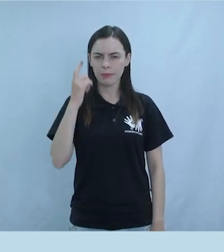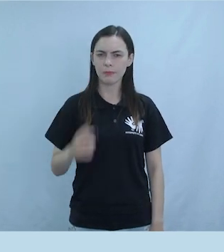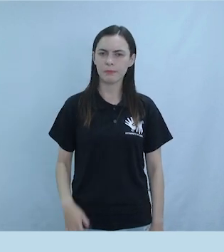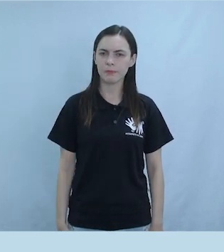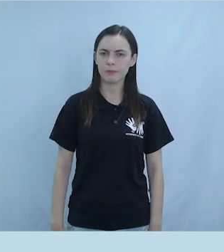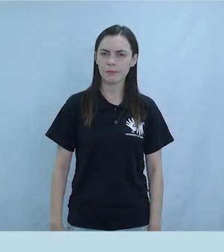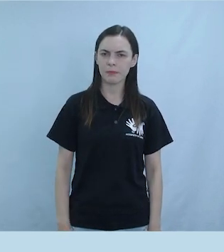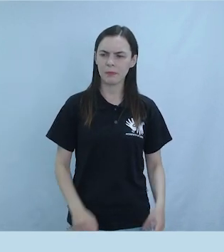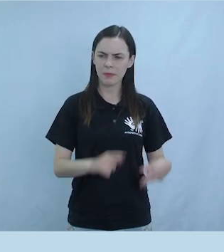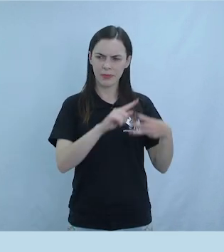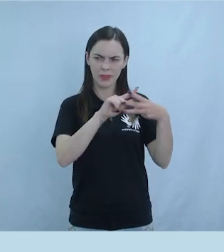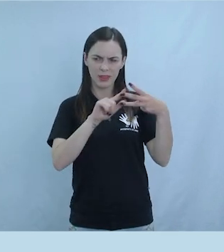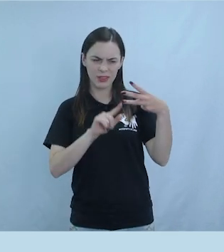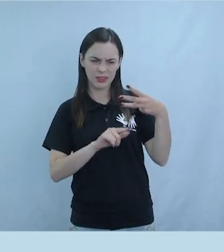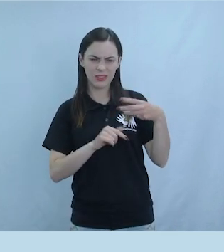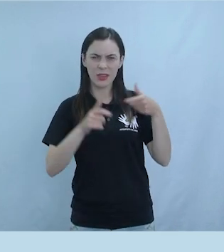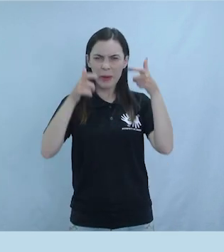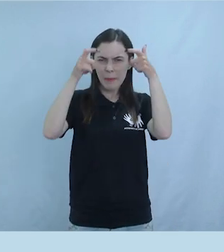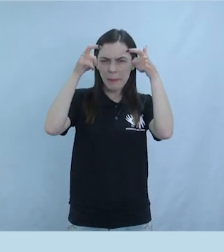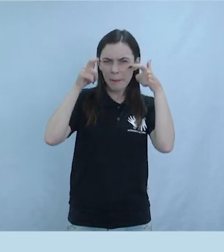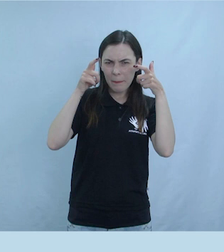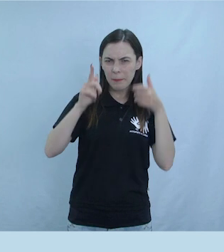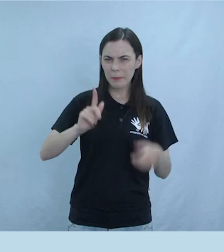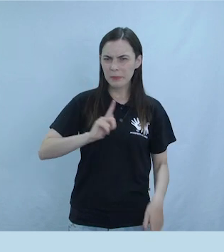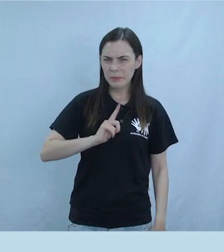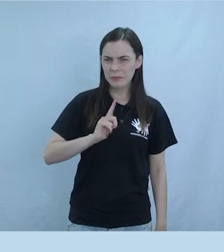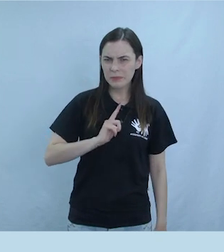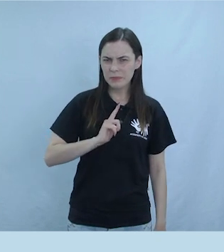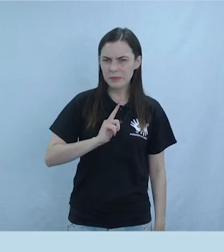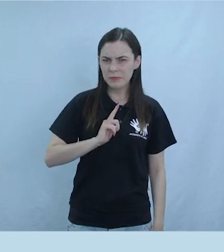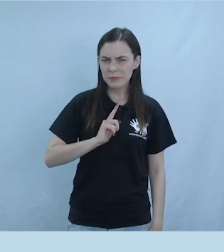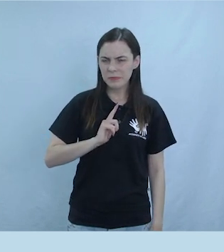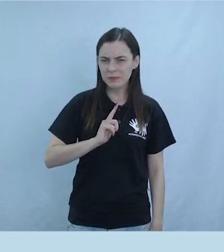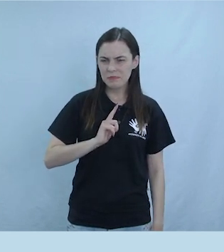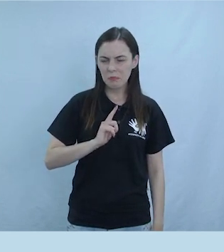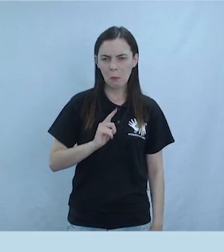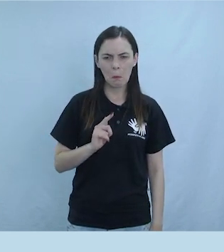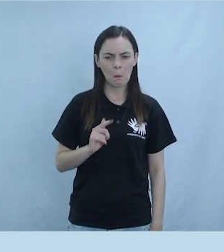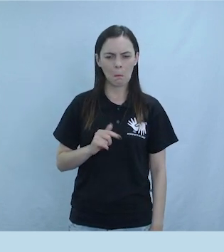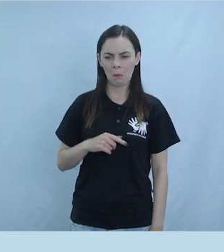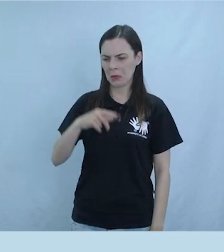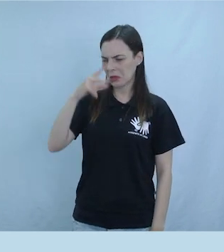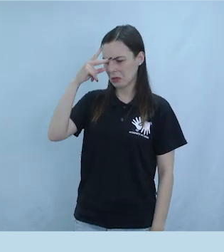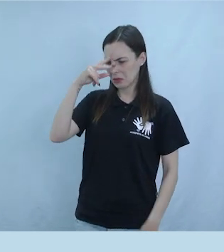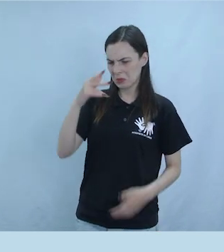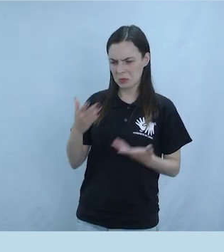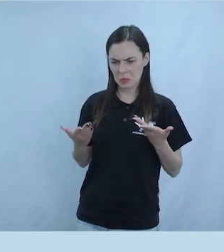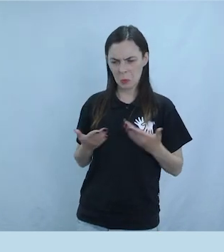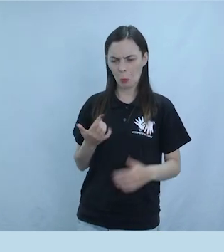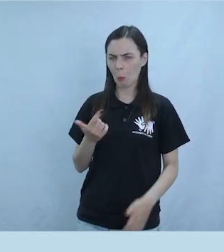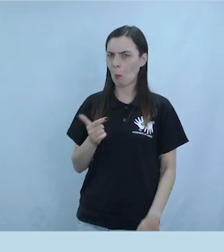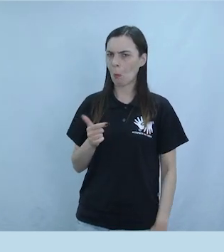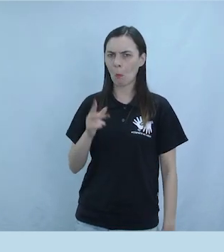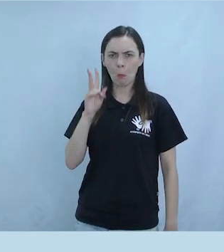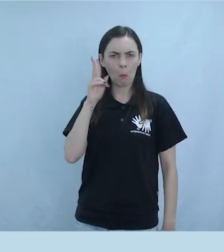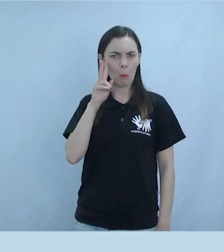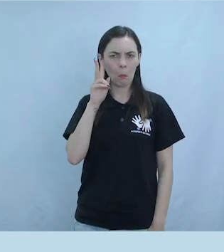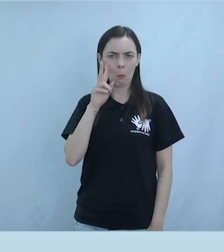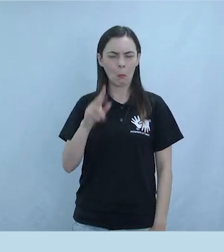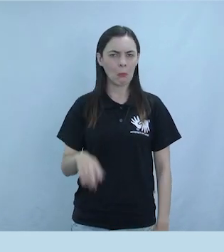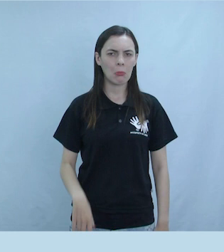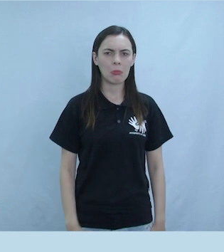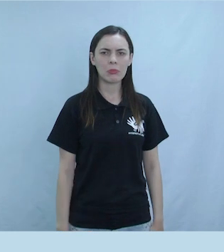Pensa lá. Qual será? Tinha príncipe na história, professora? Príncipe? Nesta história não tinha príncipe, que eu